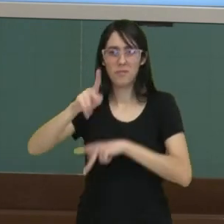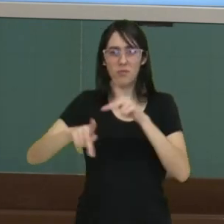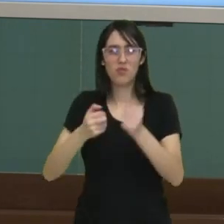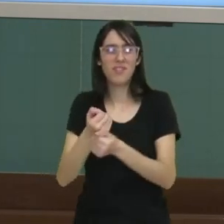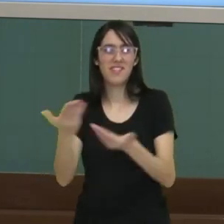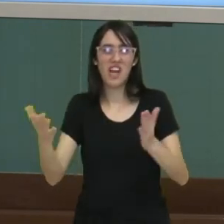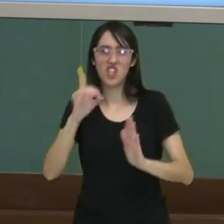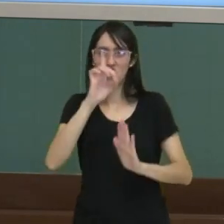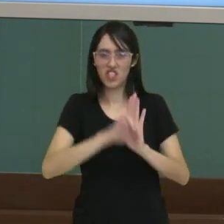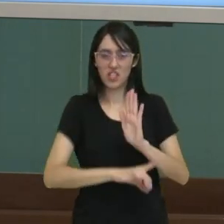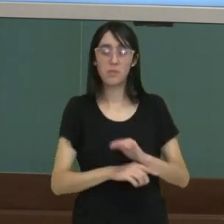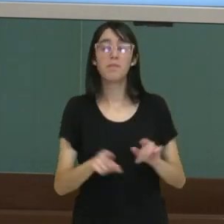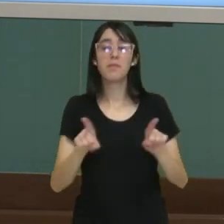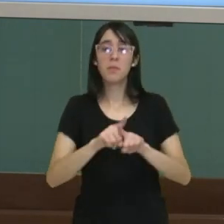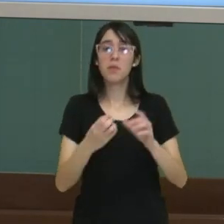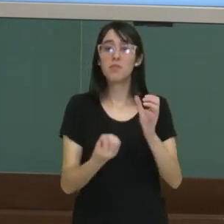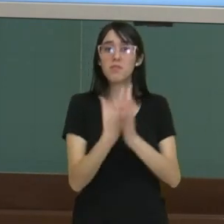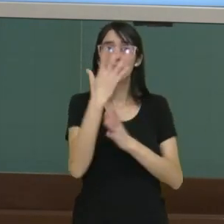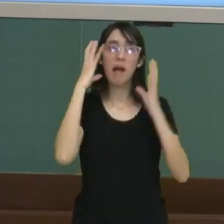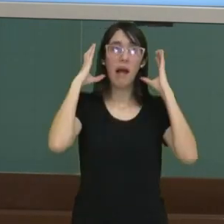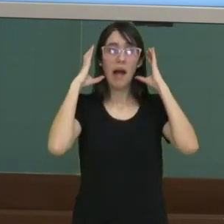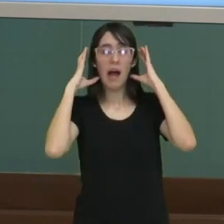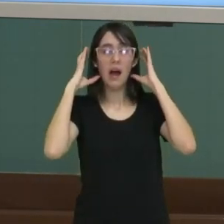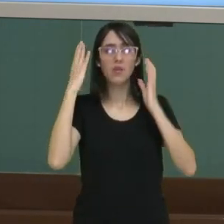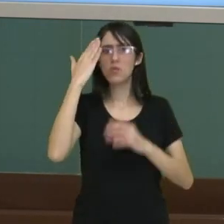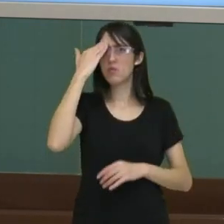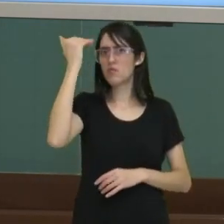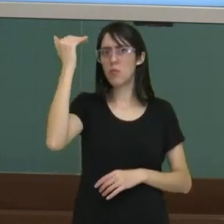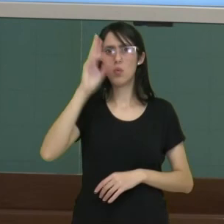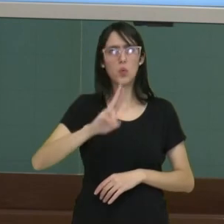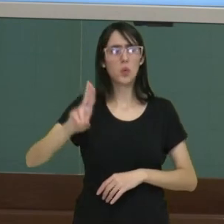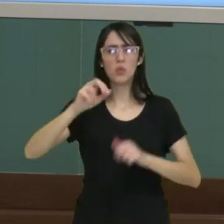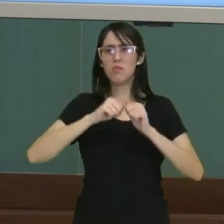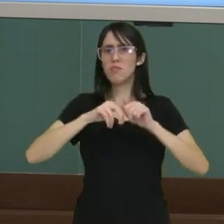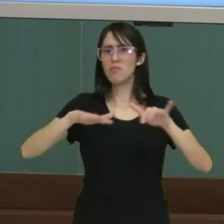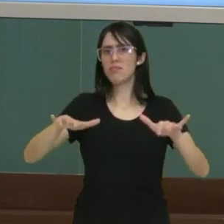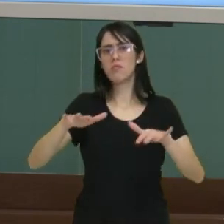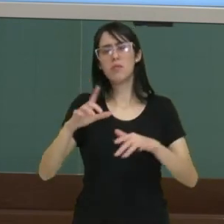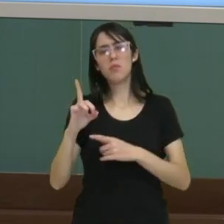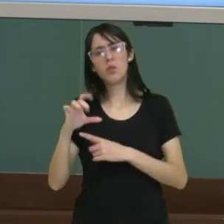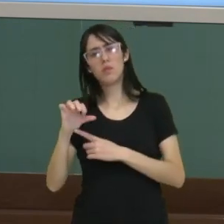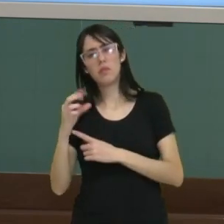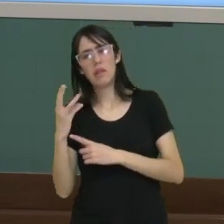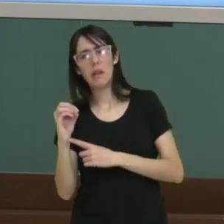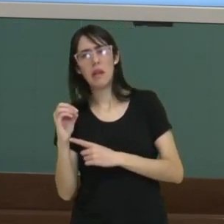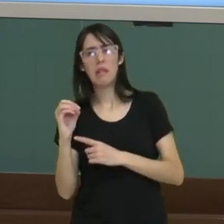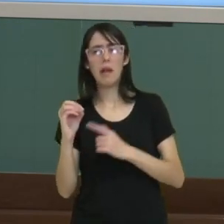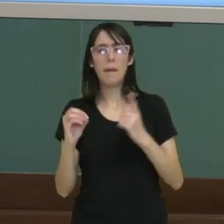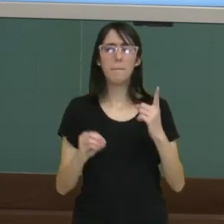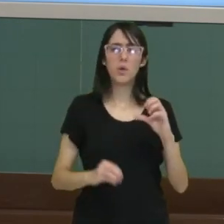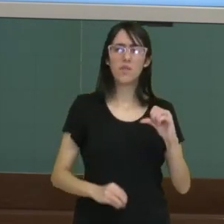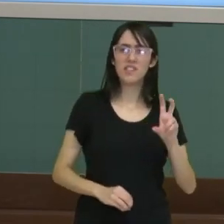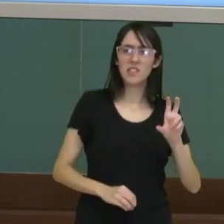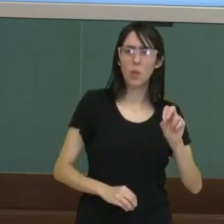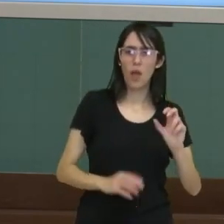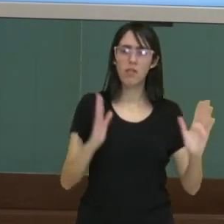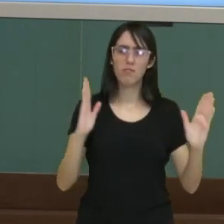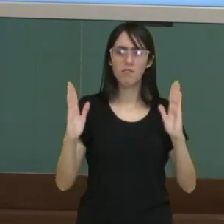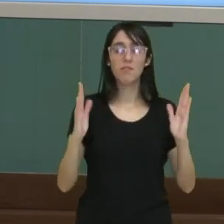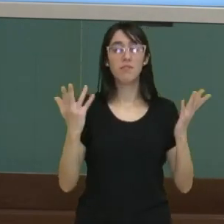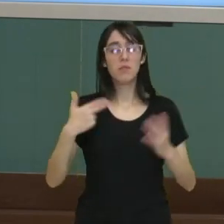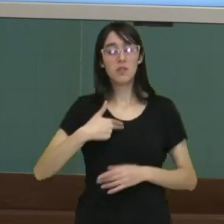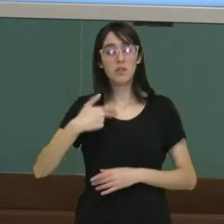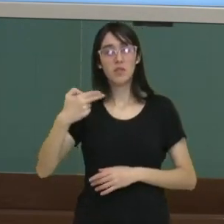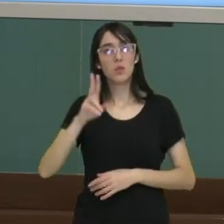E o rádio, ele foi o principal meio de comunicação da massa no Brasil entre 30 e 50, certo? E Getúlio Vargas, ele usa o